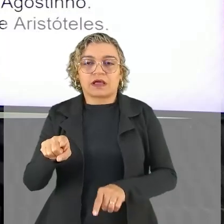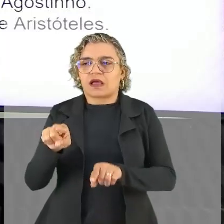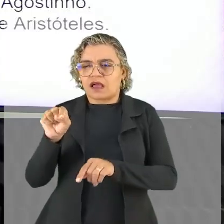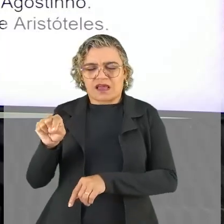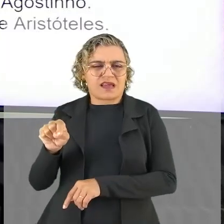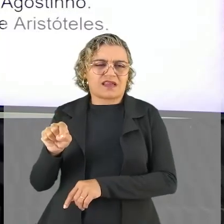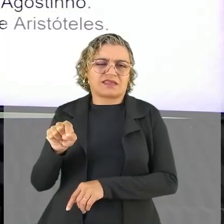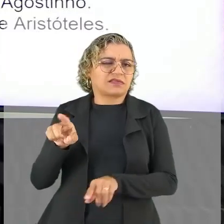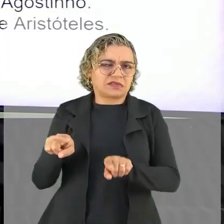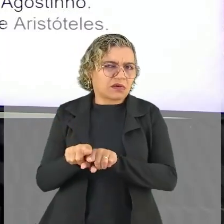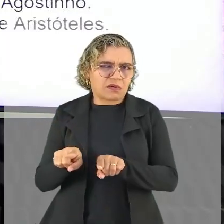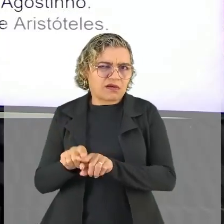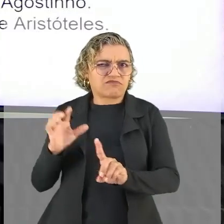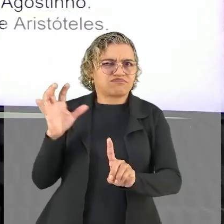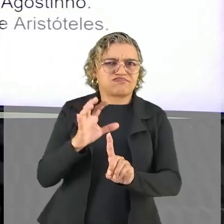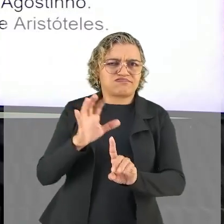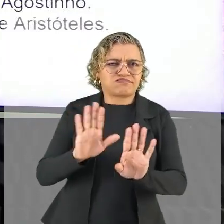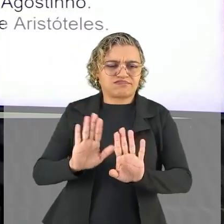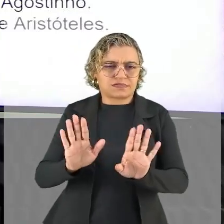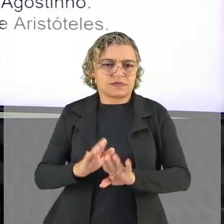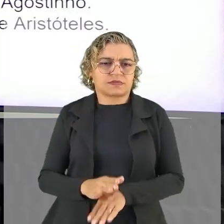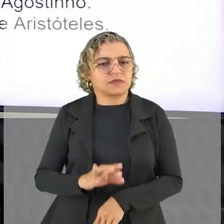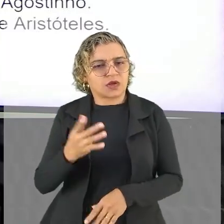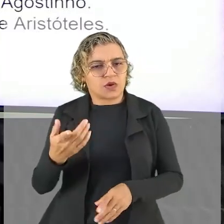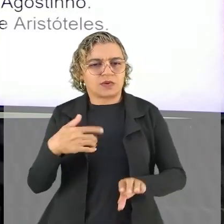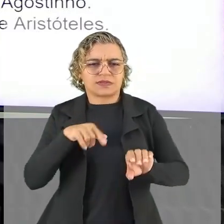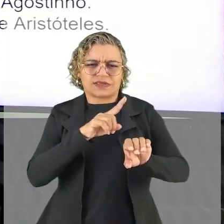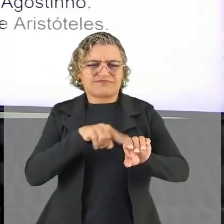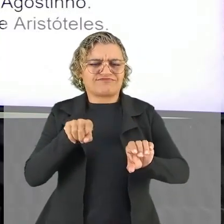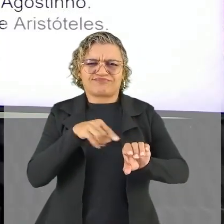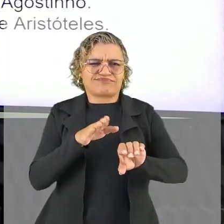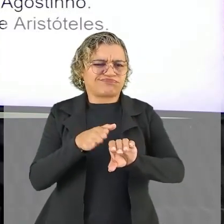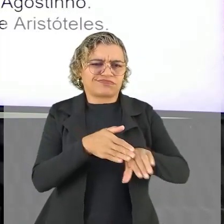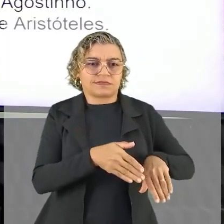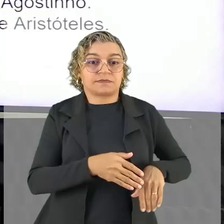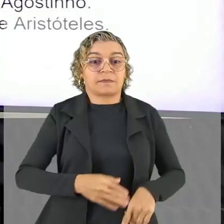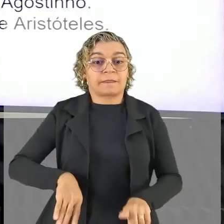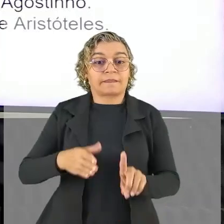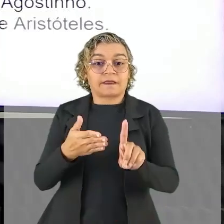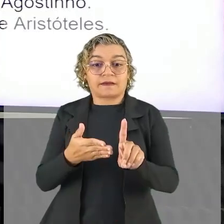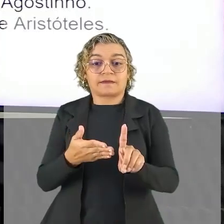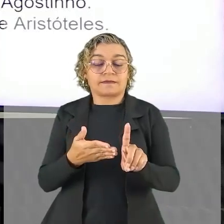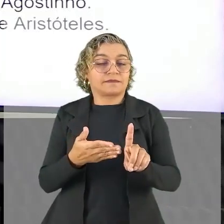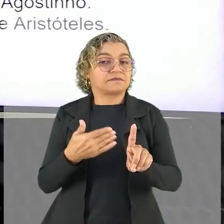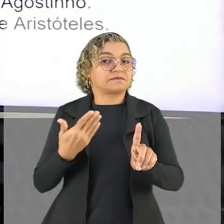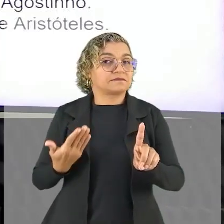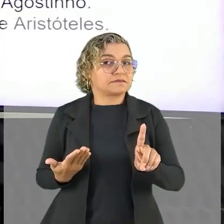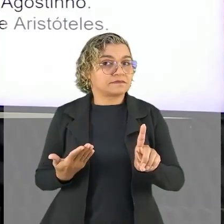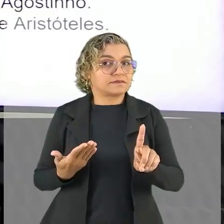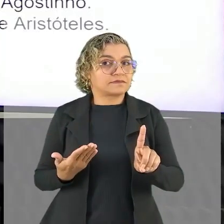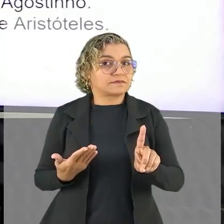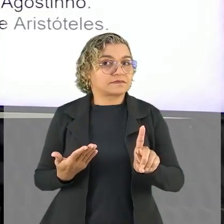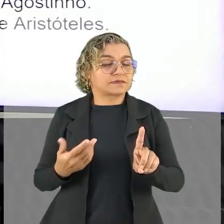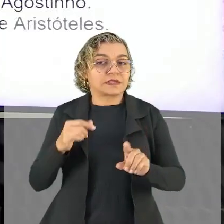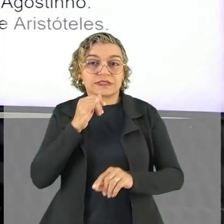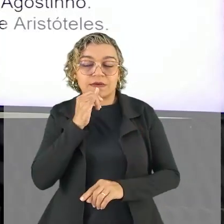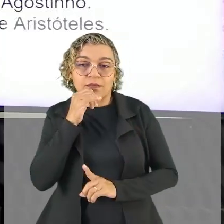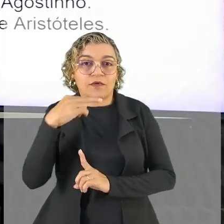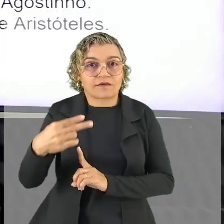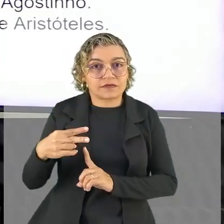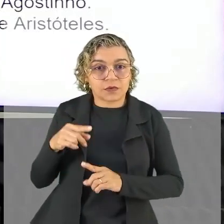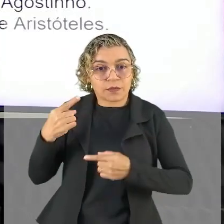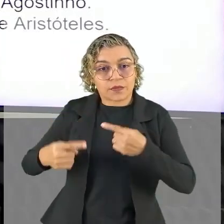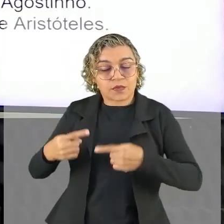C. Vamos para a alternativa D. Paradigma de vida feliz de Santo Agostinho. Né? Então essa visão política do